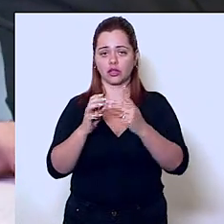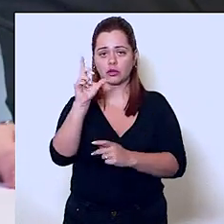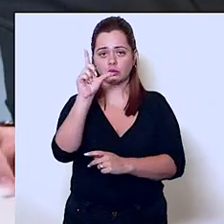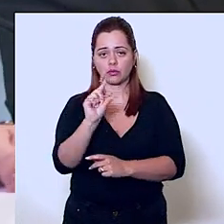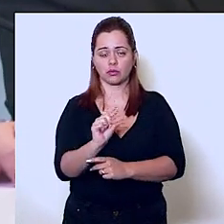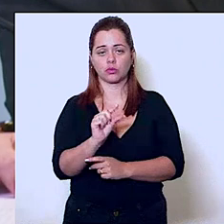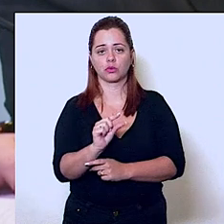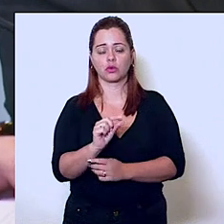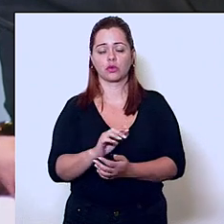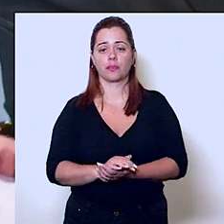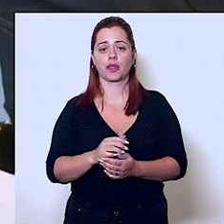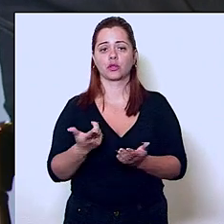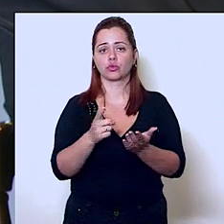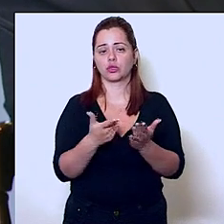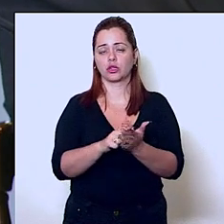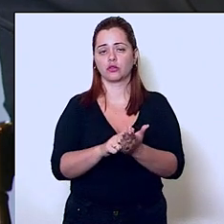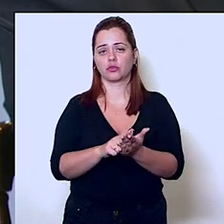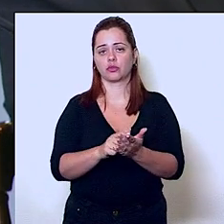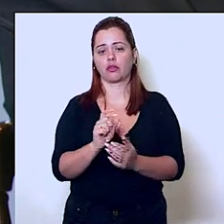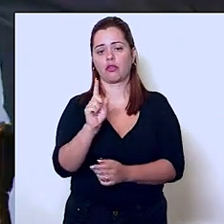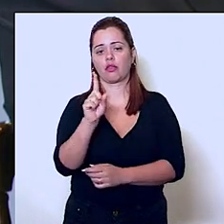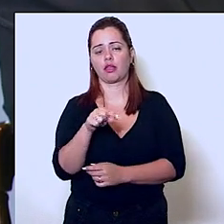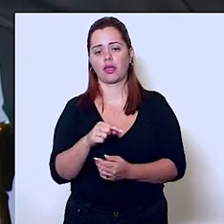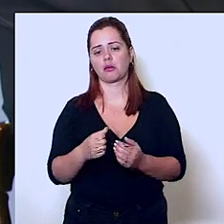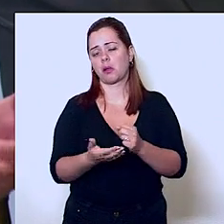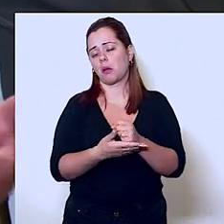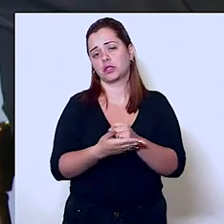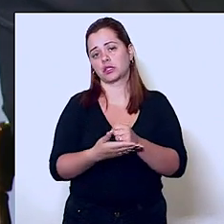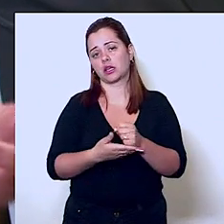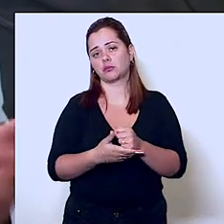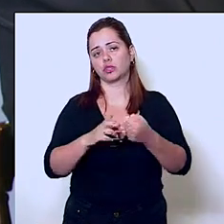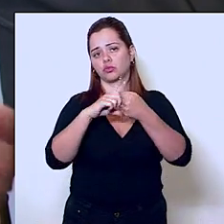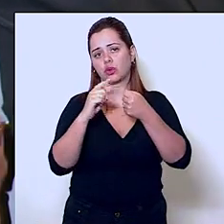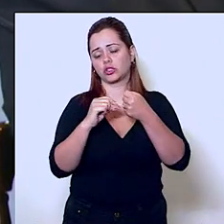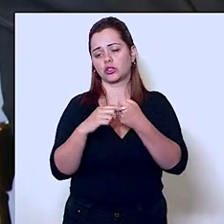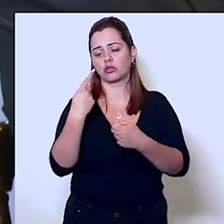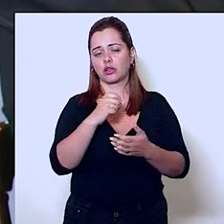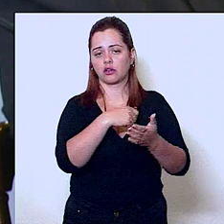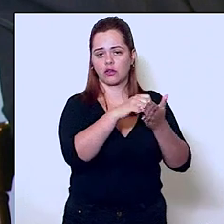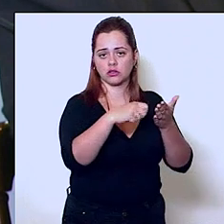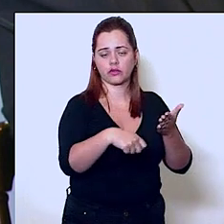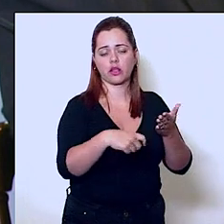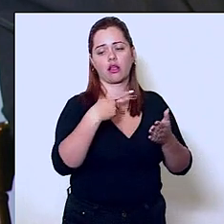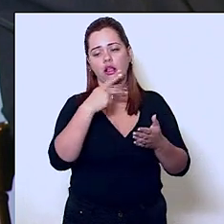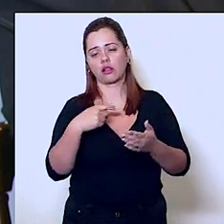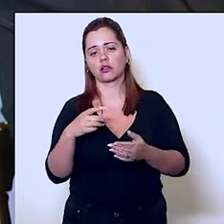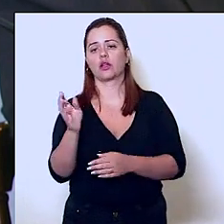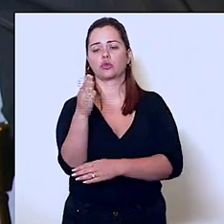do livro, né, que é basicamente um artigo que ele escreve, fala sobre a diplomacia econômica, a